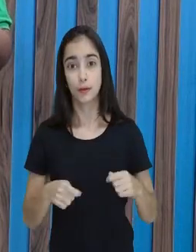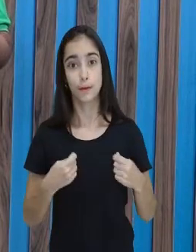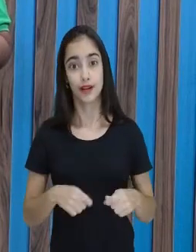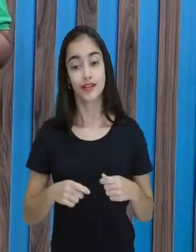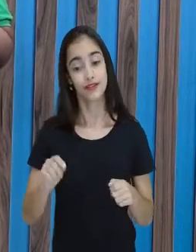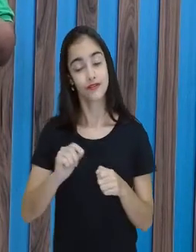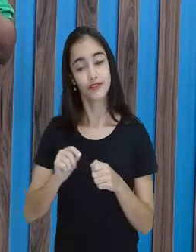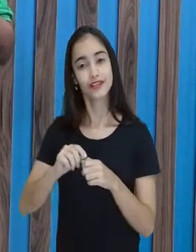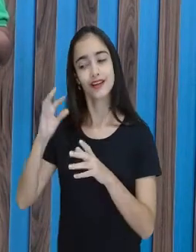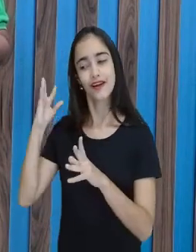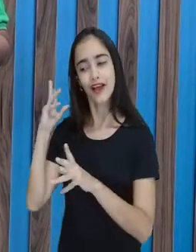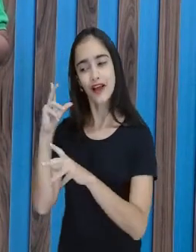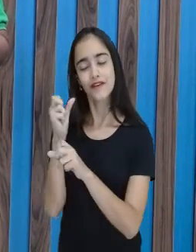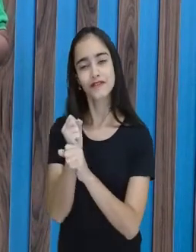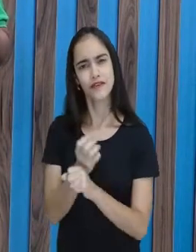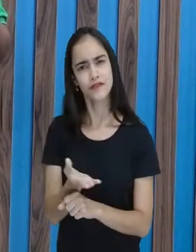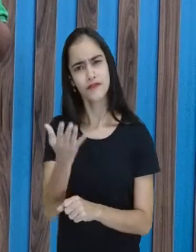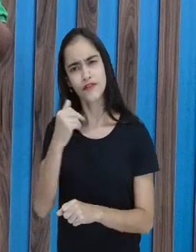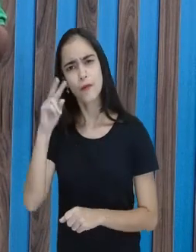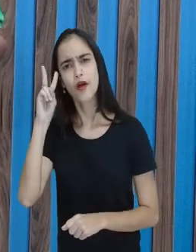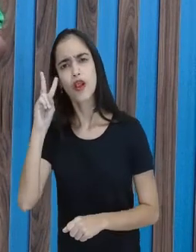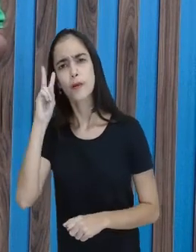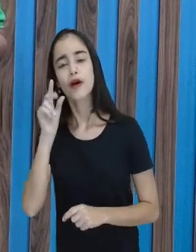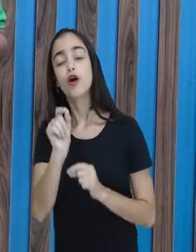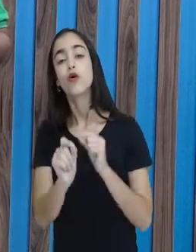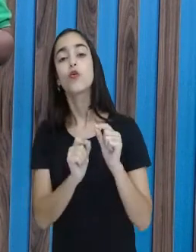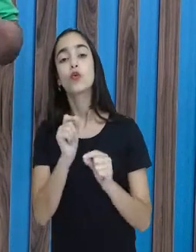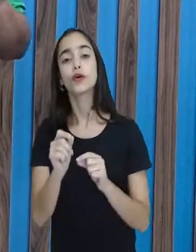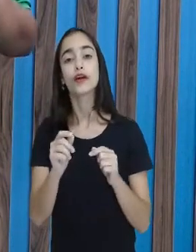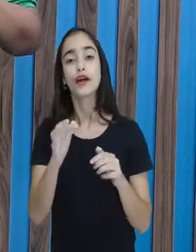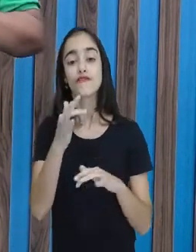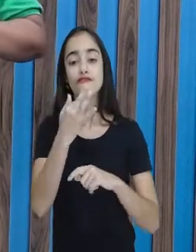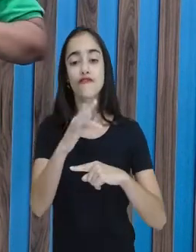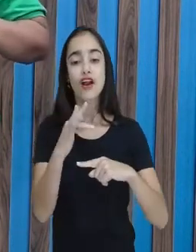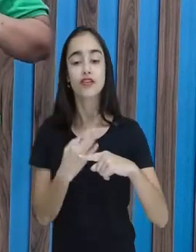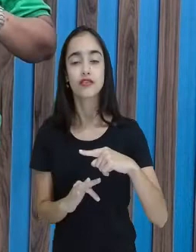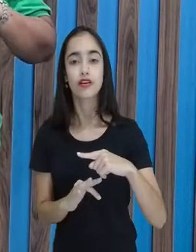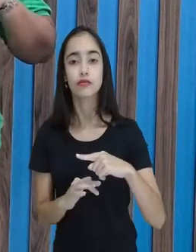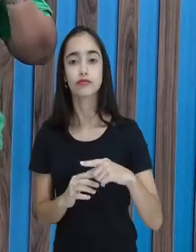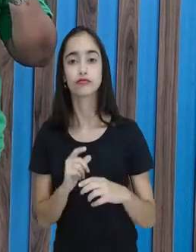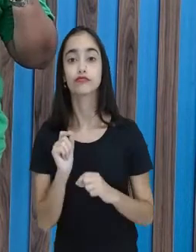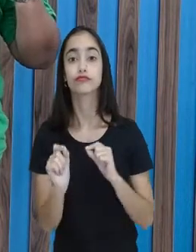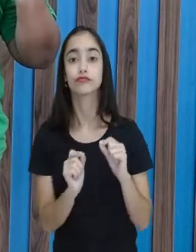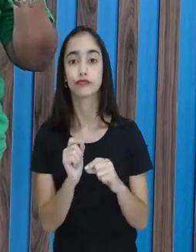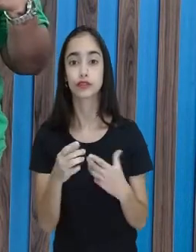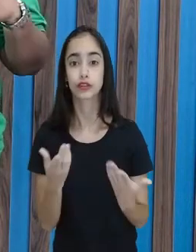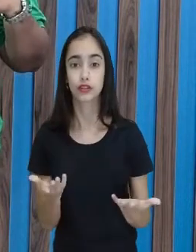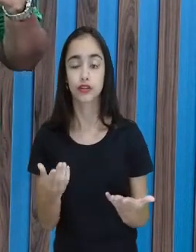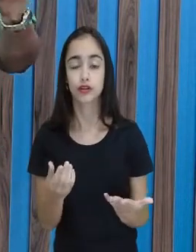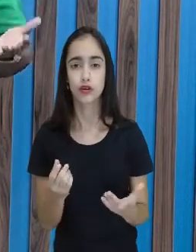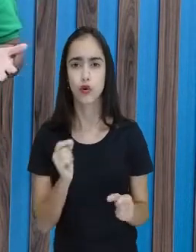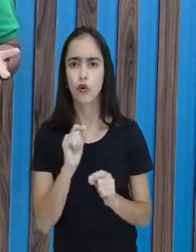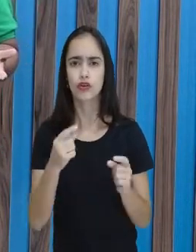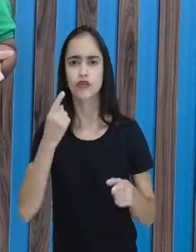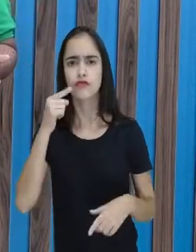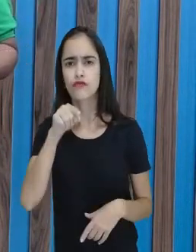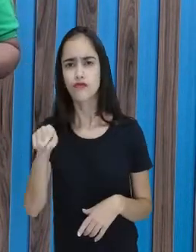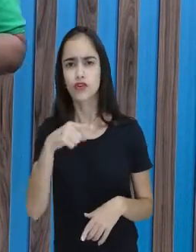revisão. Vamos relembrar o que é fração. O que vem à sua mente quando você escuta a palavra